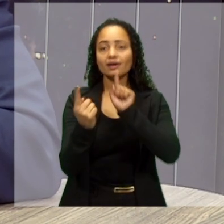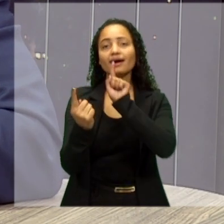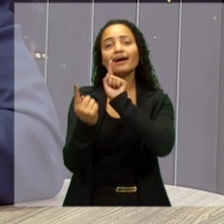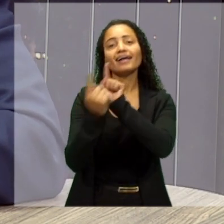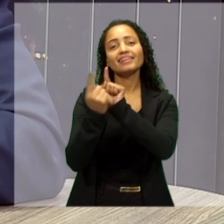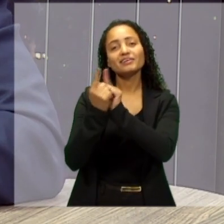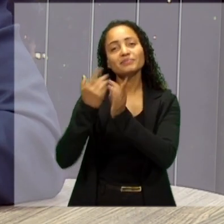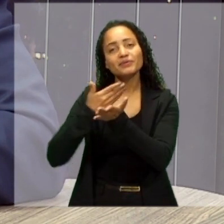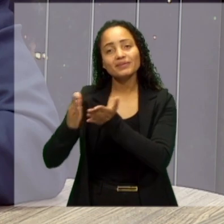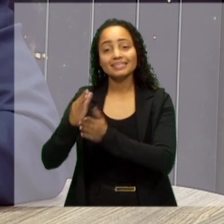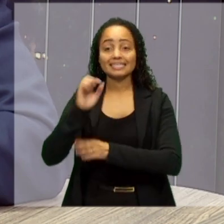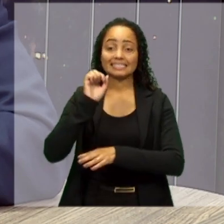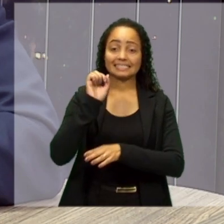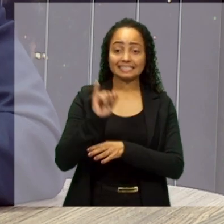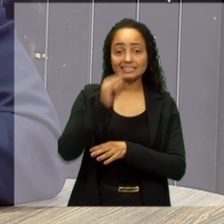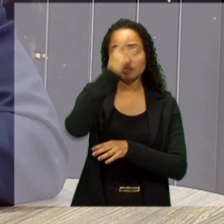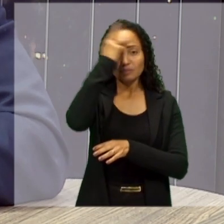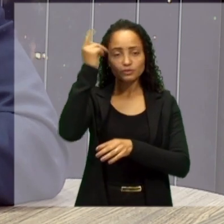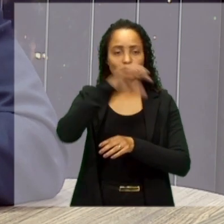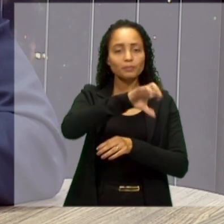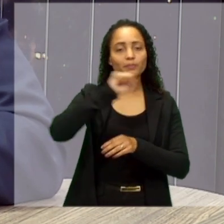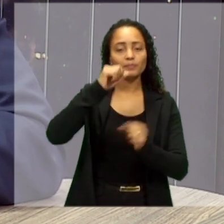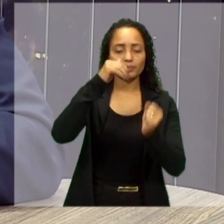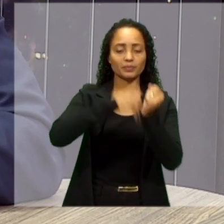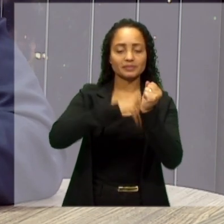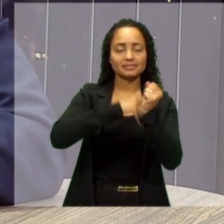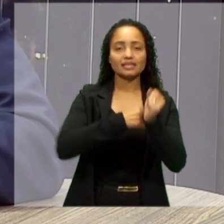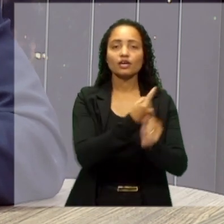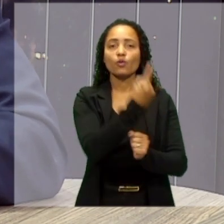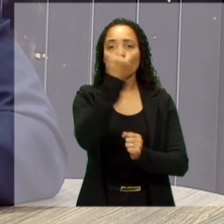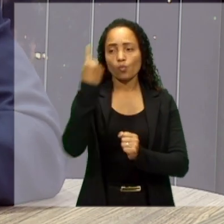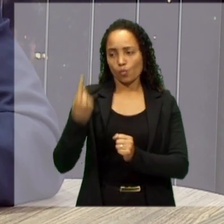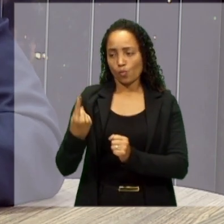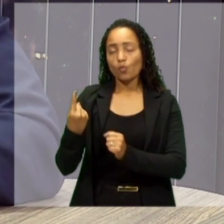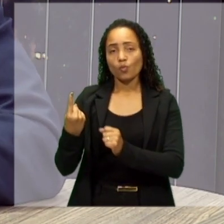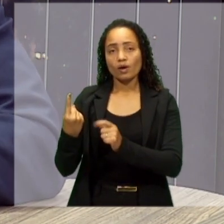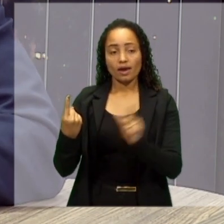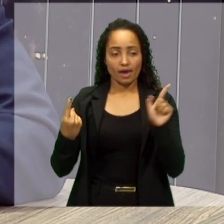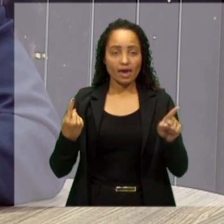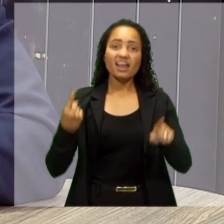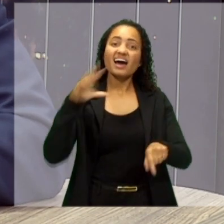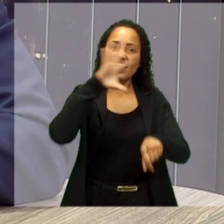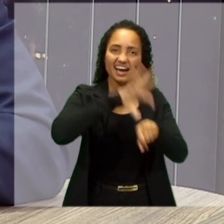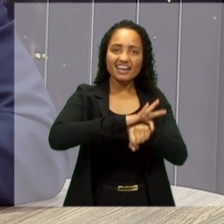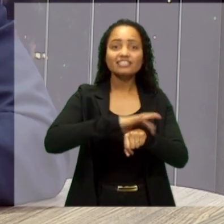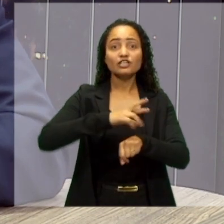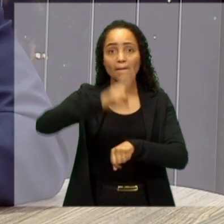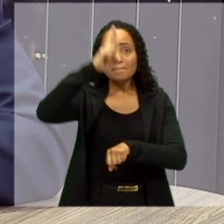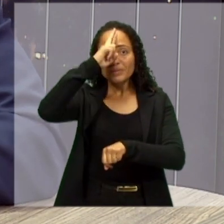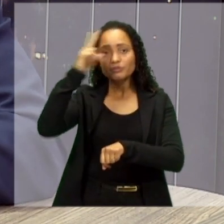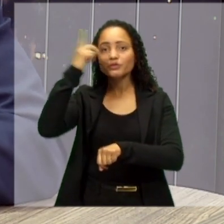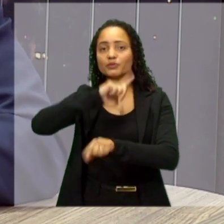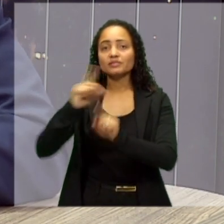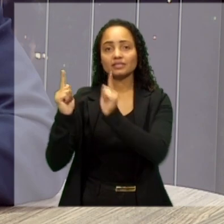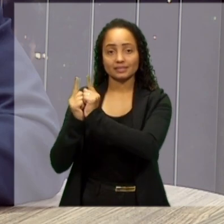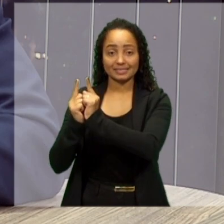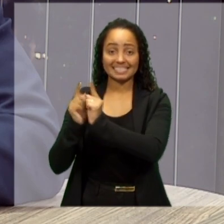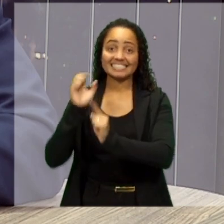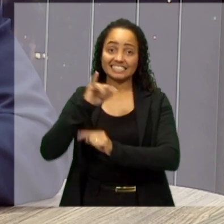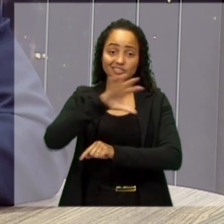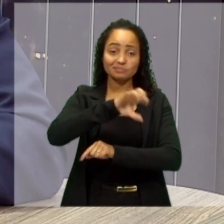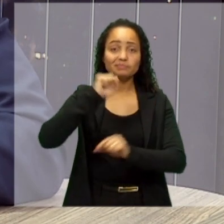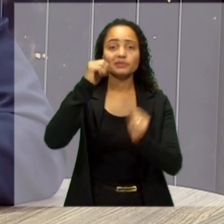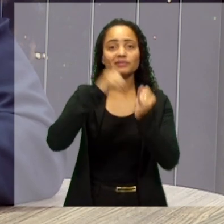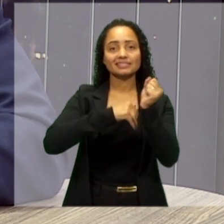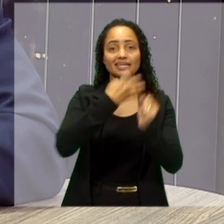9 horas da manhã pegou a senha 1, eu consigo garantir para ela que ao meio-dia ela vai ser atendida. Mas se ela pegou a senha 40, eu